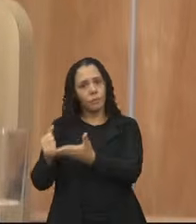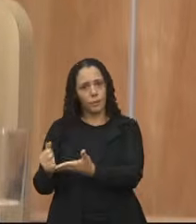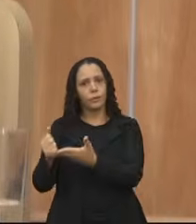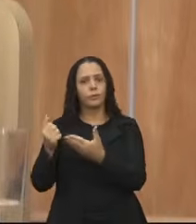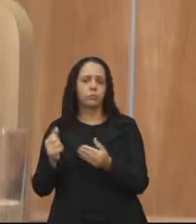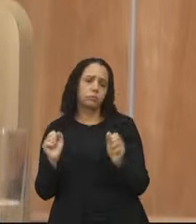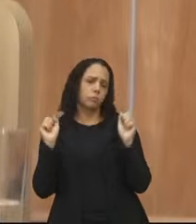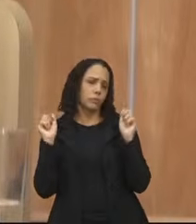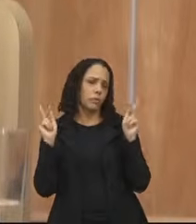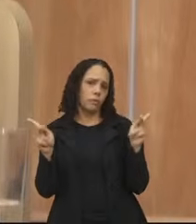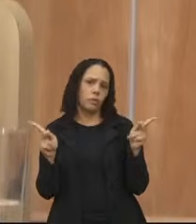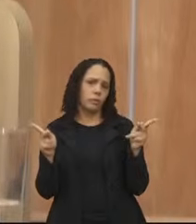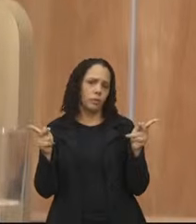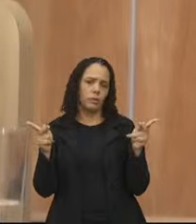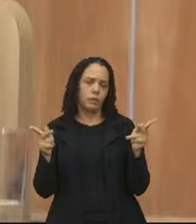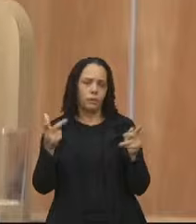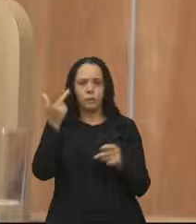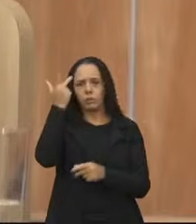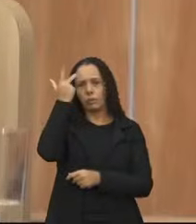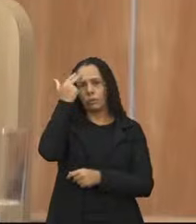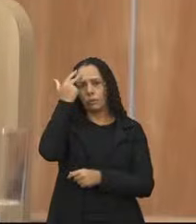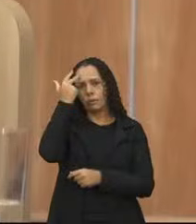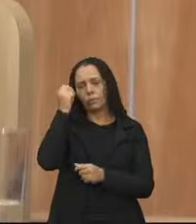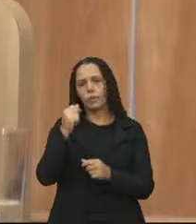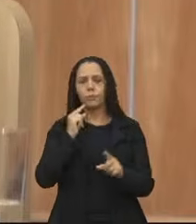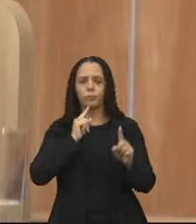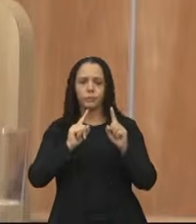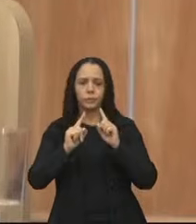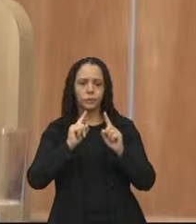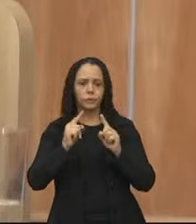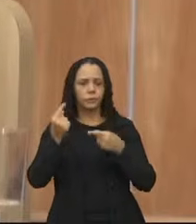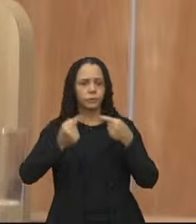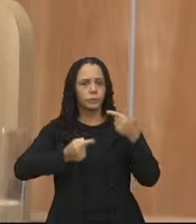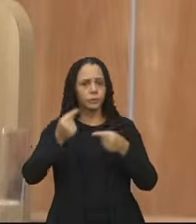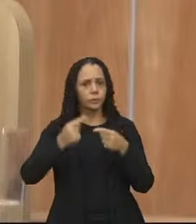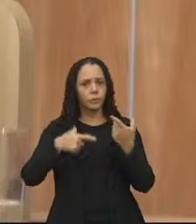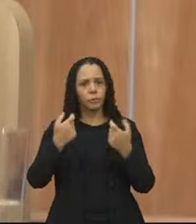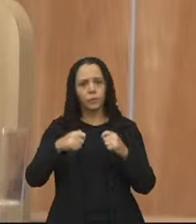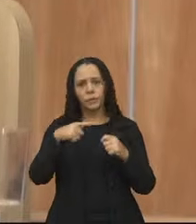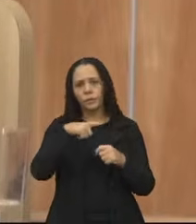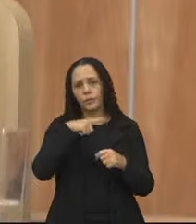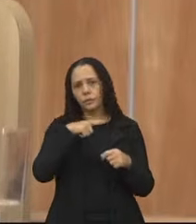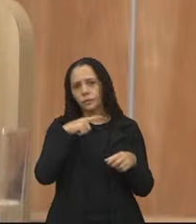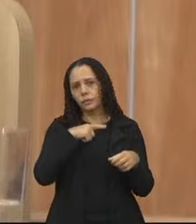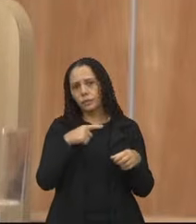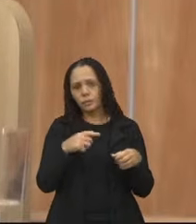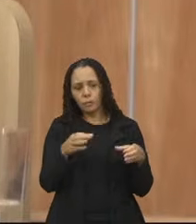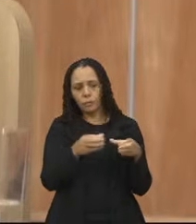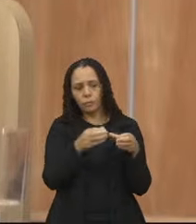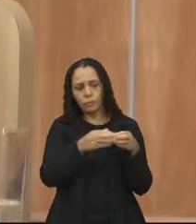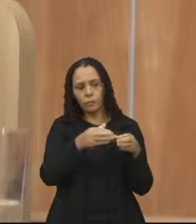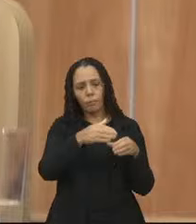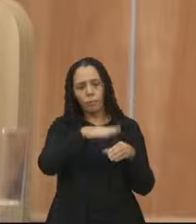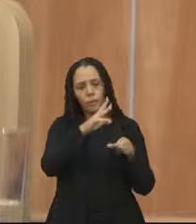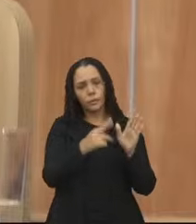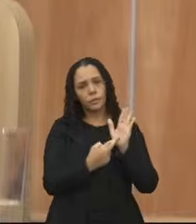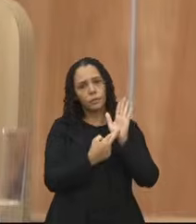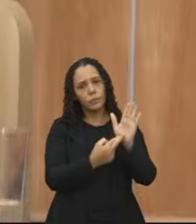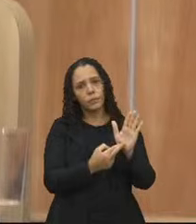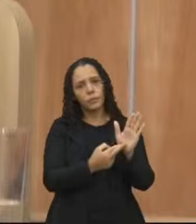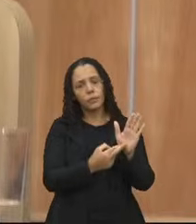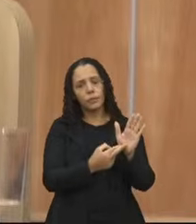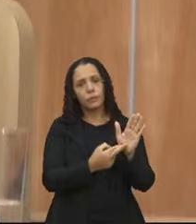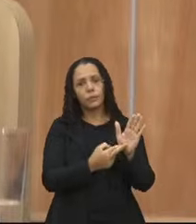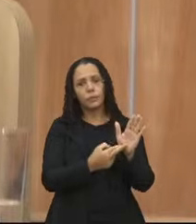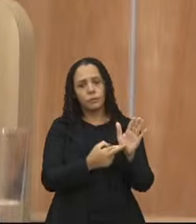tudo bem, faz parte da democracia. As discussões têm que acontecer, o lado que conseguiu fazer mais representantes durante a eleição vai